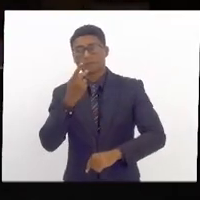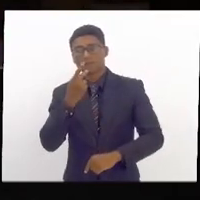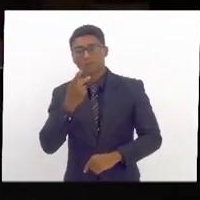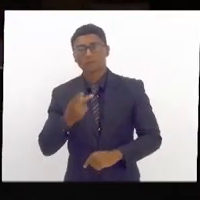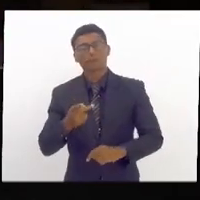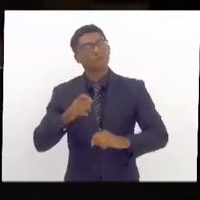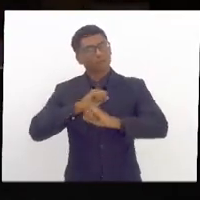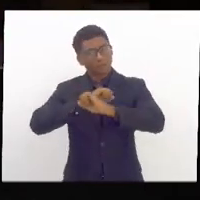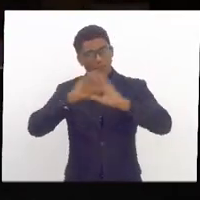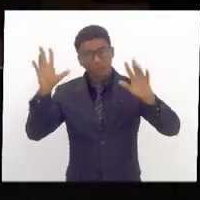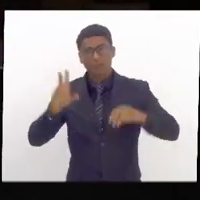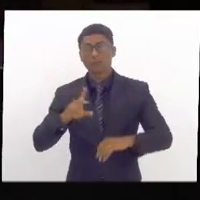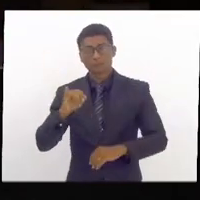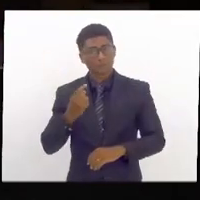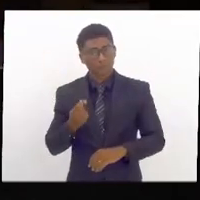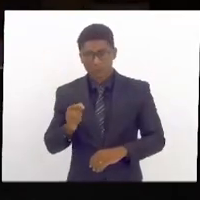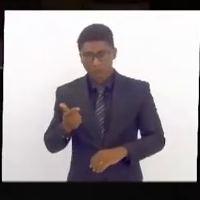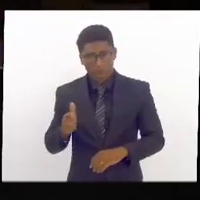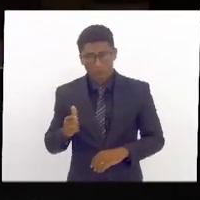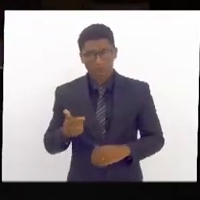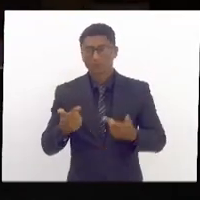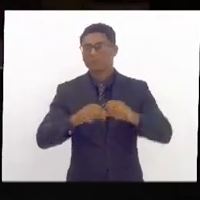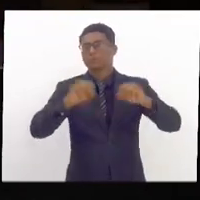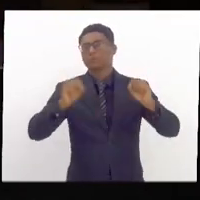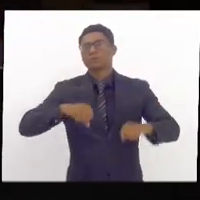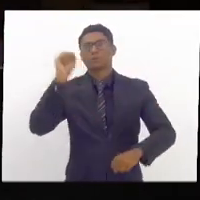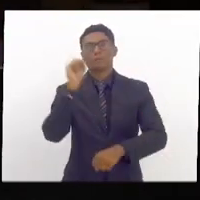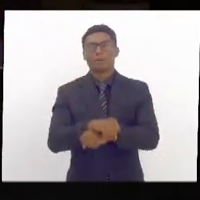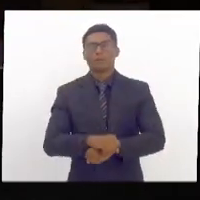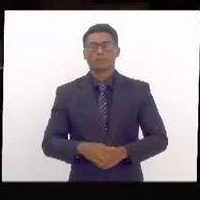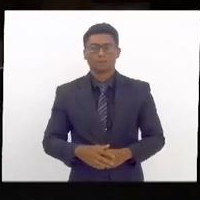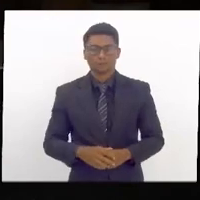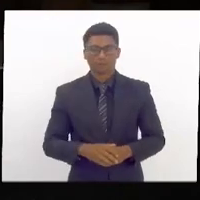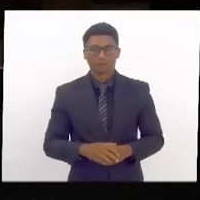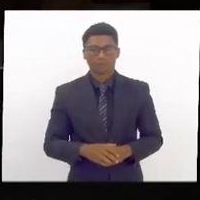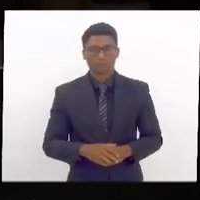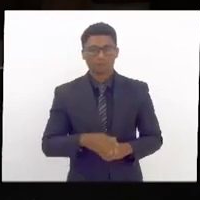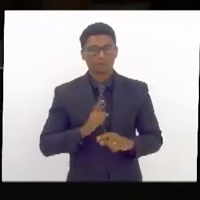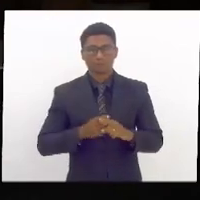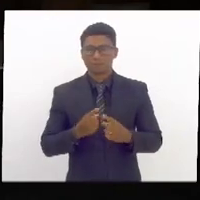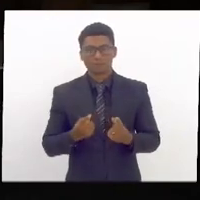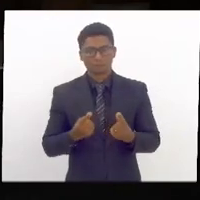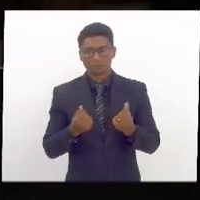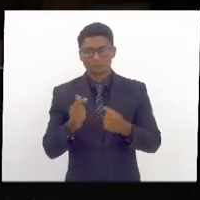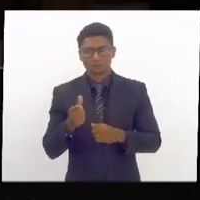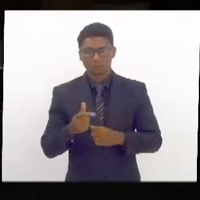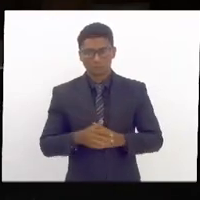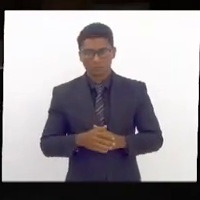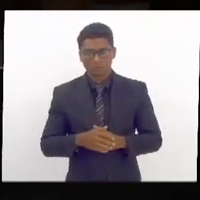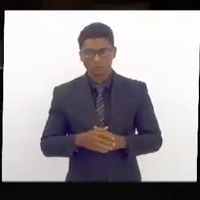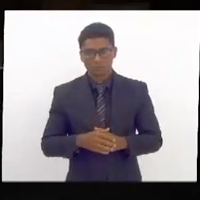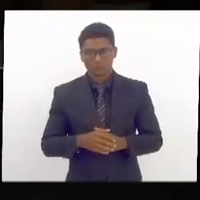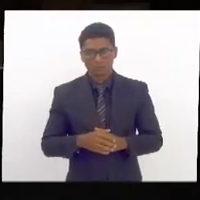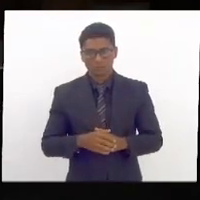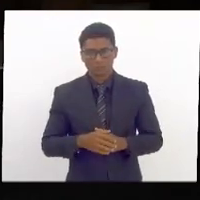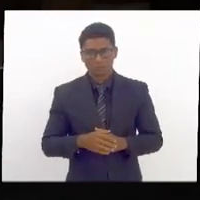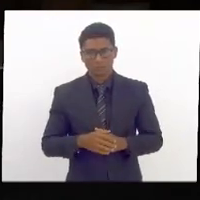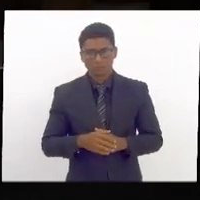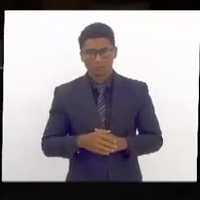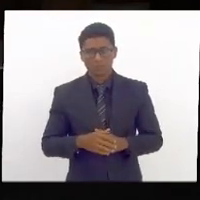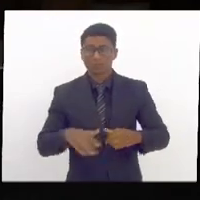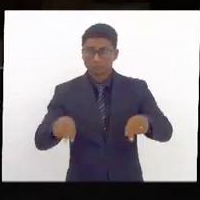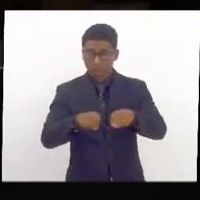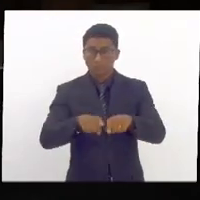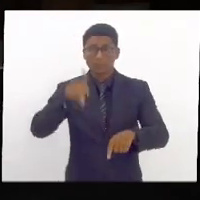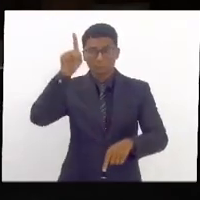muita clareza, se não tiver dinheiro, o sistema para, porque ele não tem dinheiro. O mesmo discurso que o presidente da